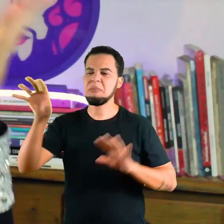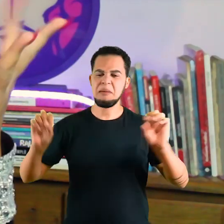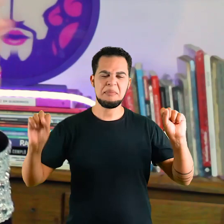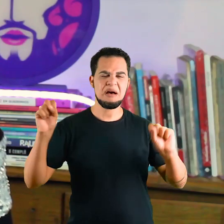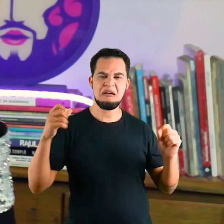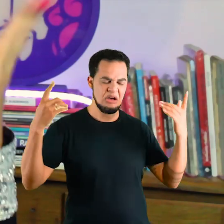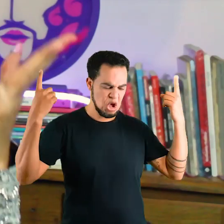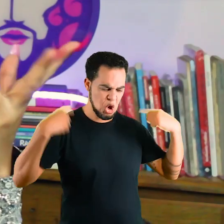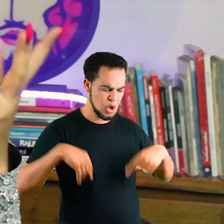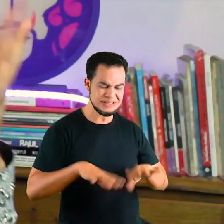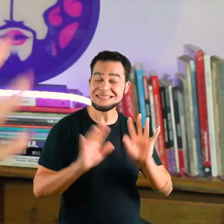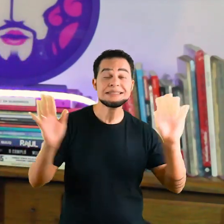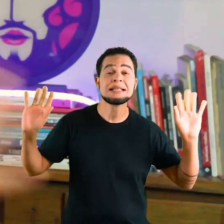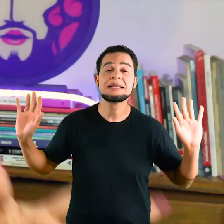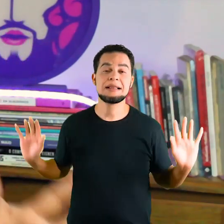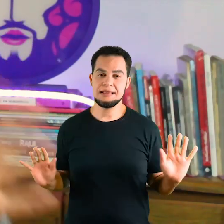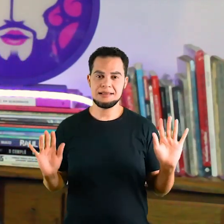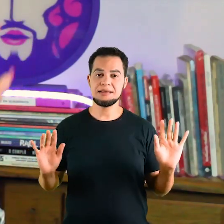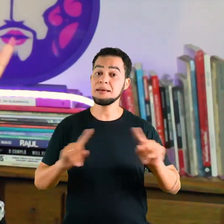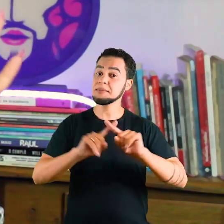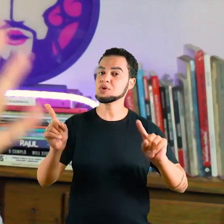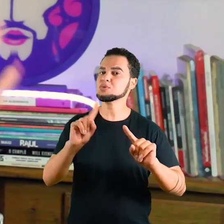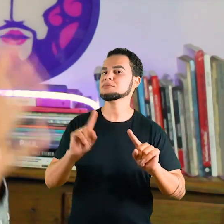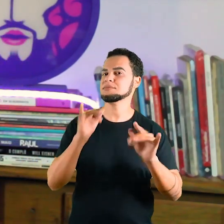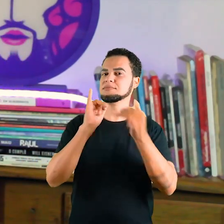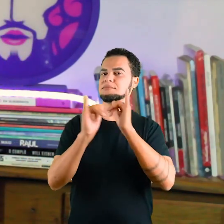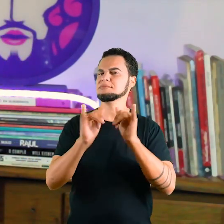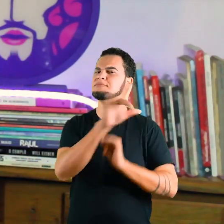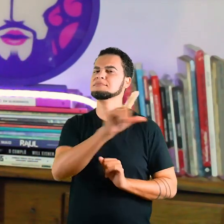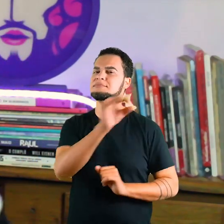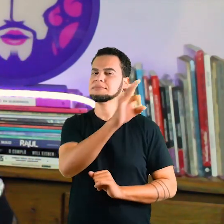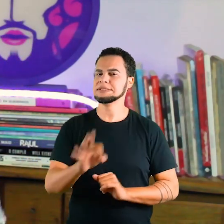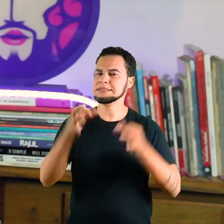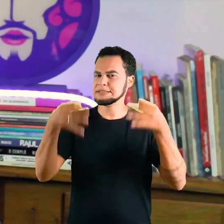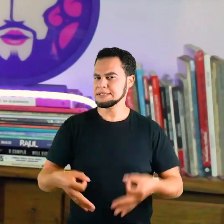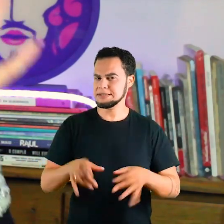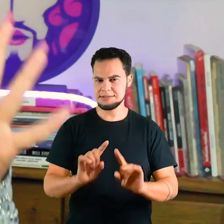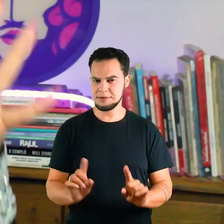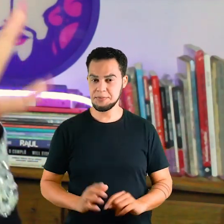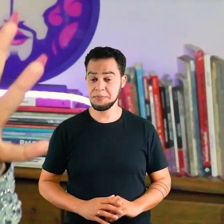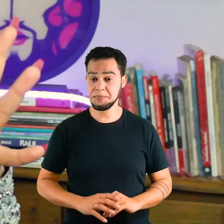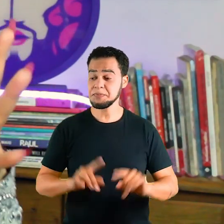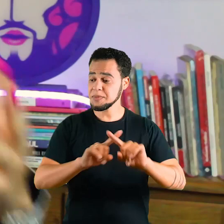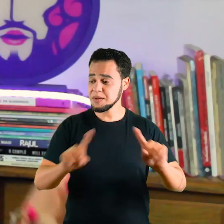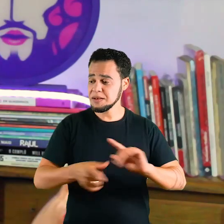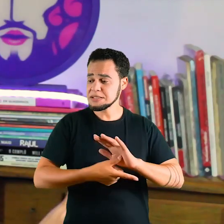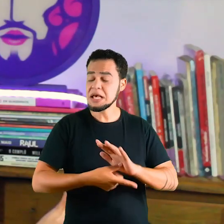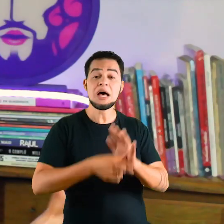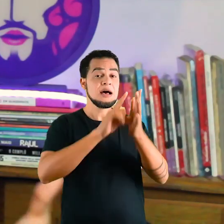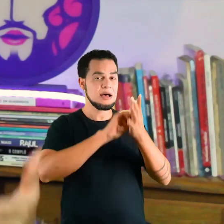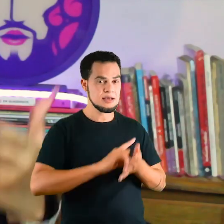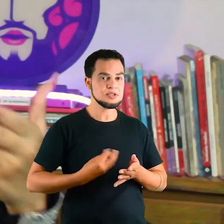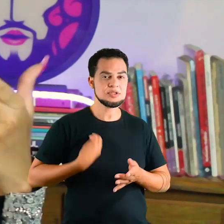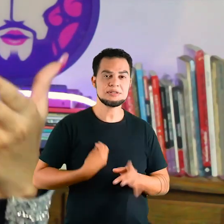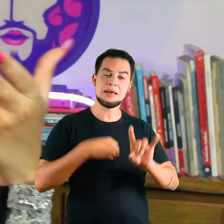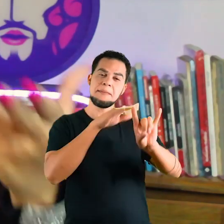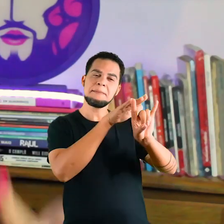que tudo indica, ao que consta, mas não é uma informação com 100% de certeza. Mas veja só, Antes mesmo de existir o